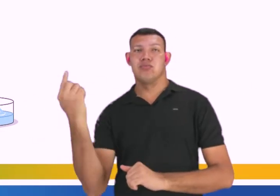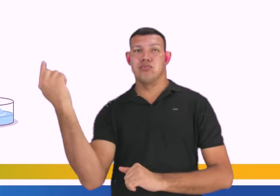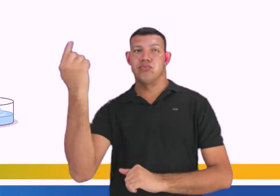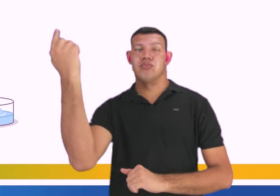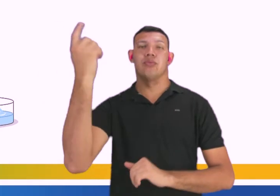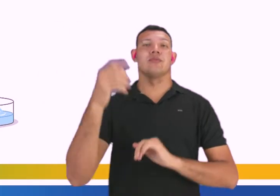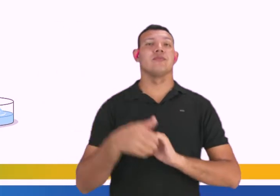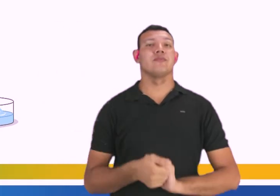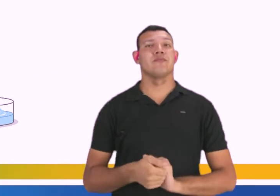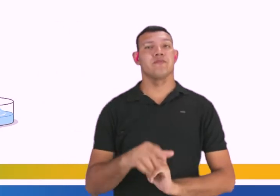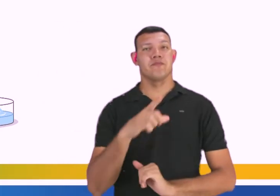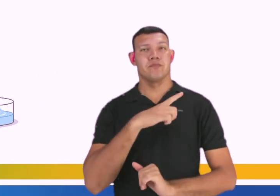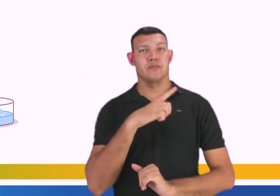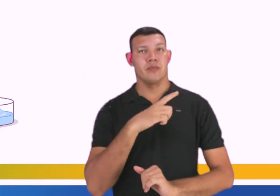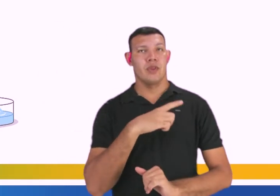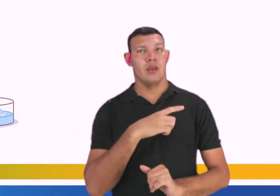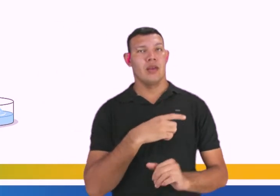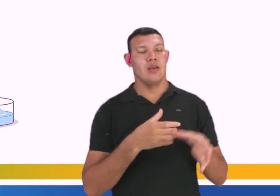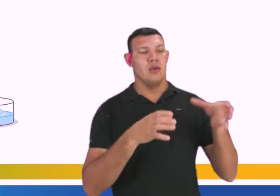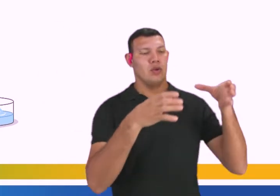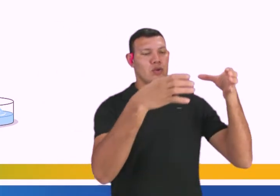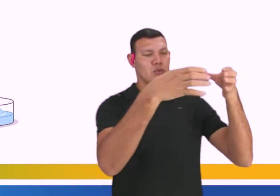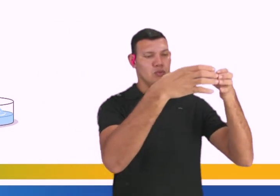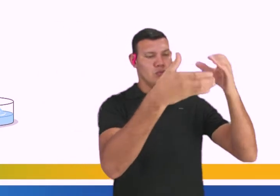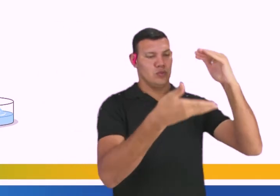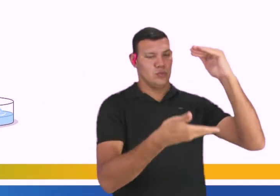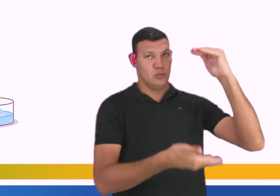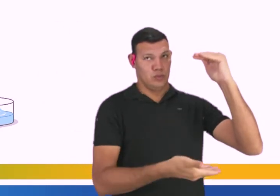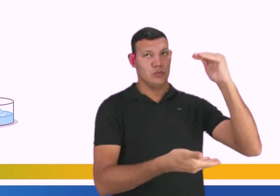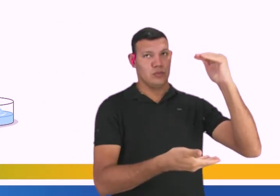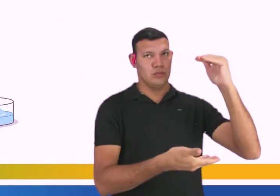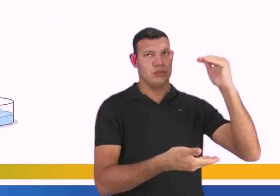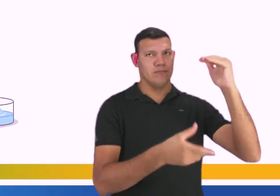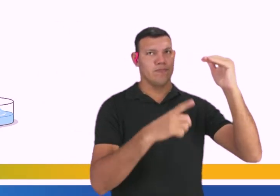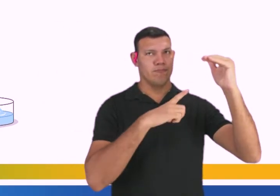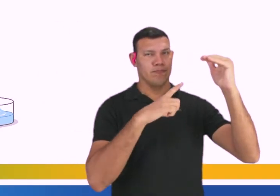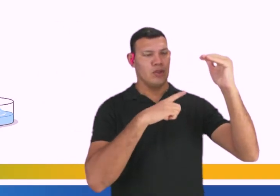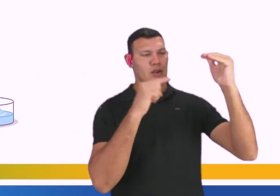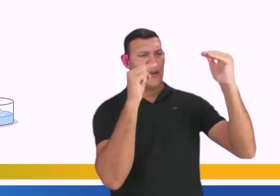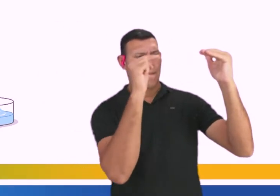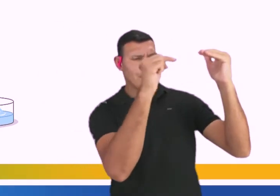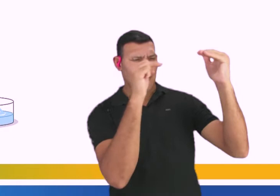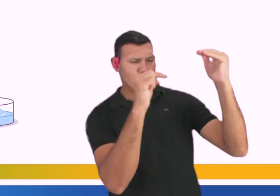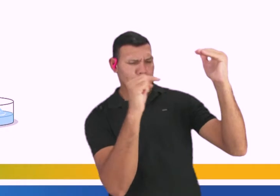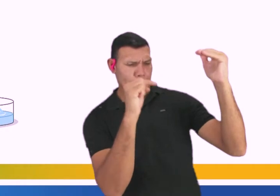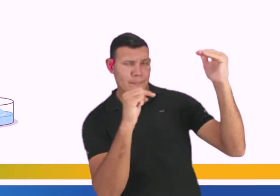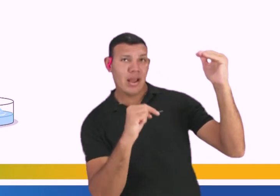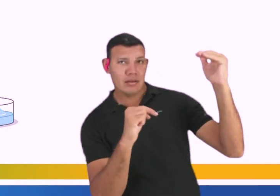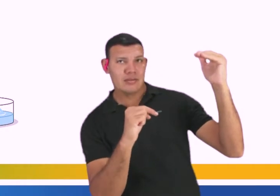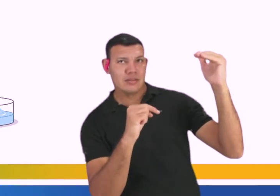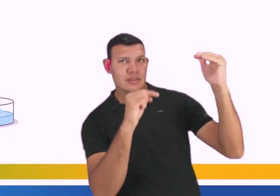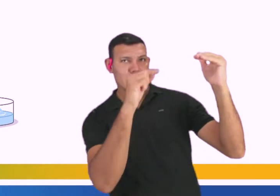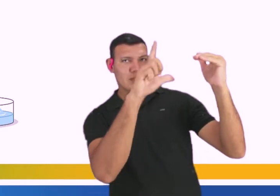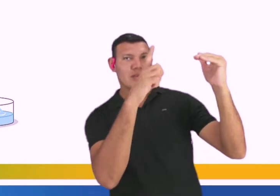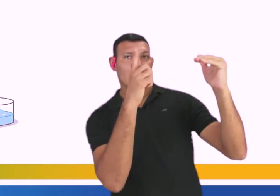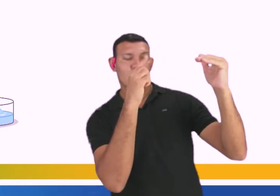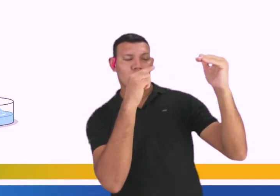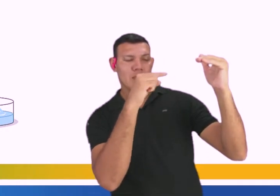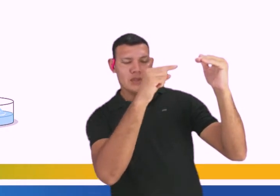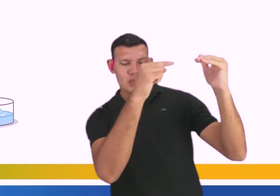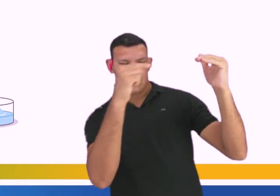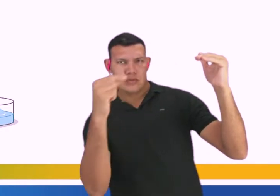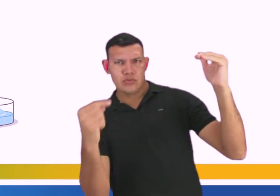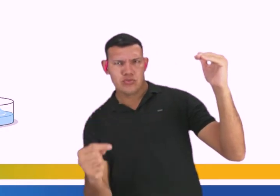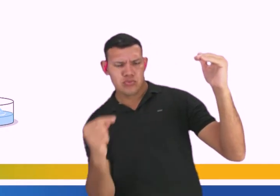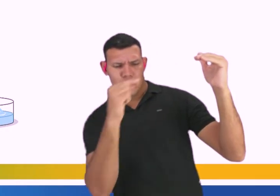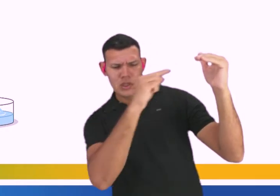tem um recipiente com água e tem vários orifícios. E tu verifica que esse orifício vai derramar